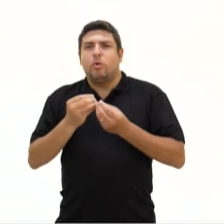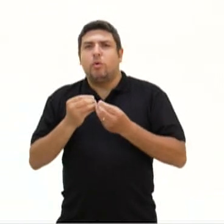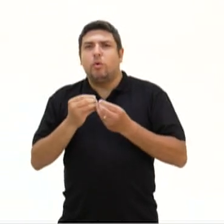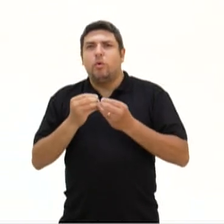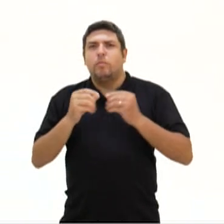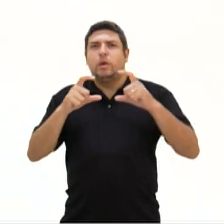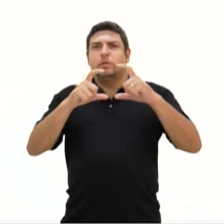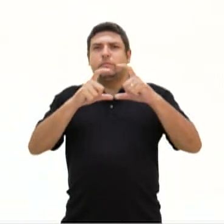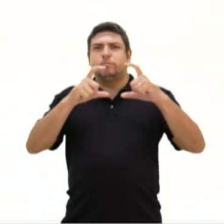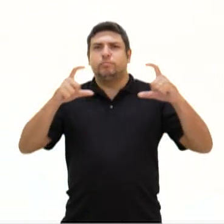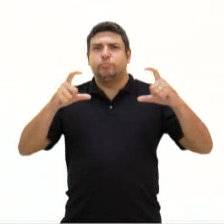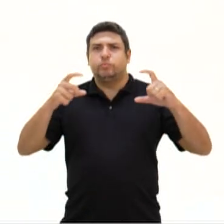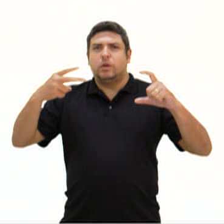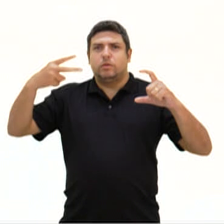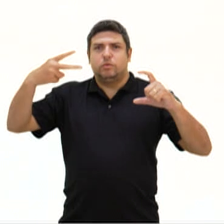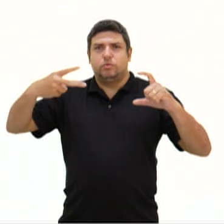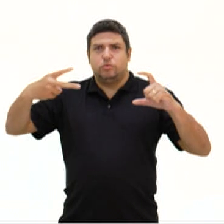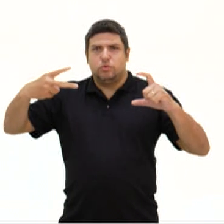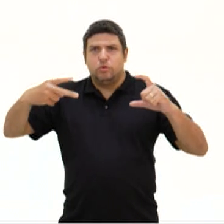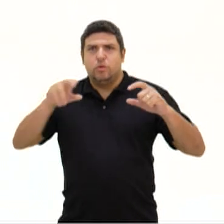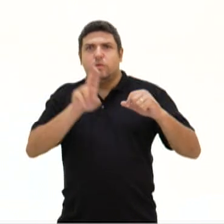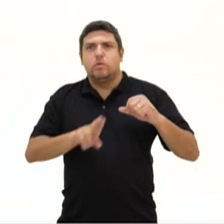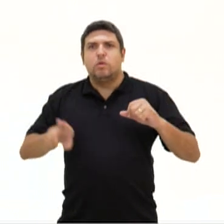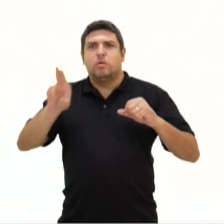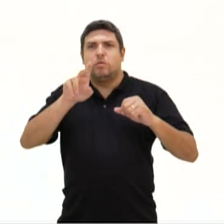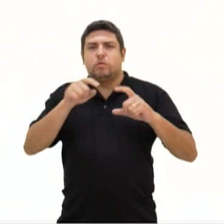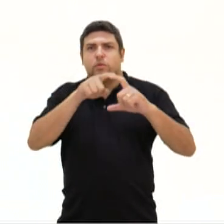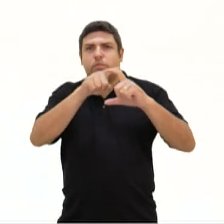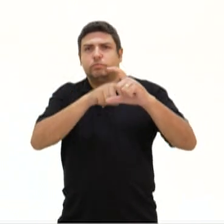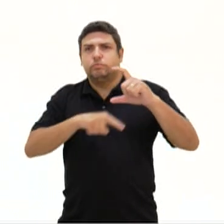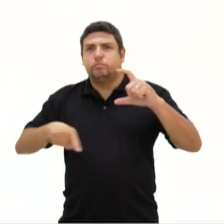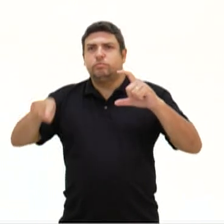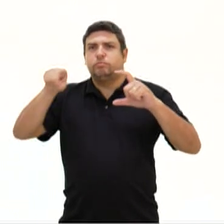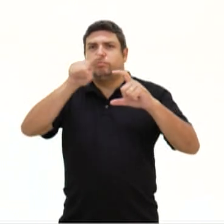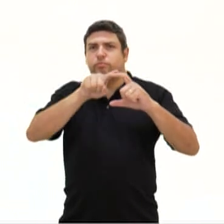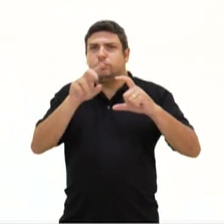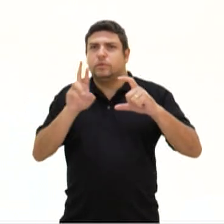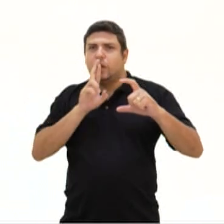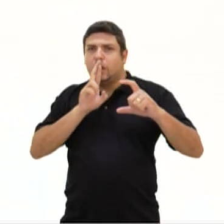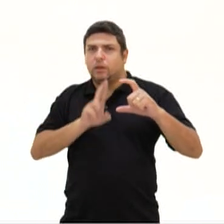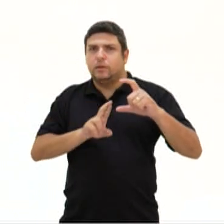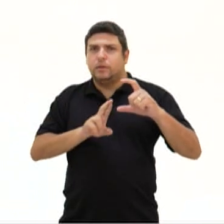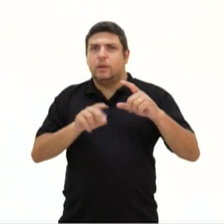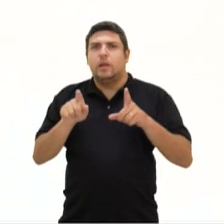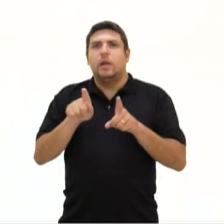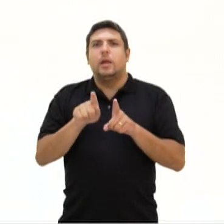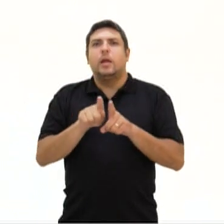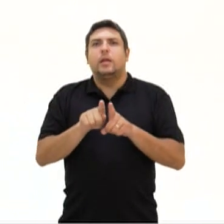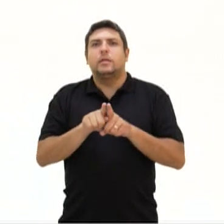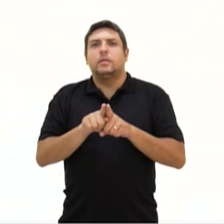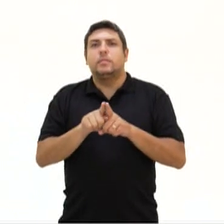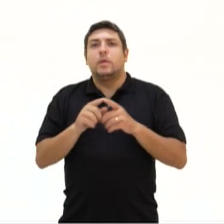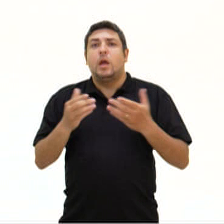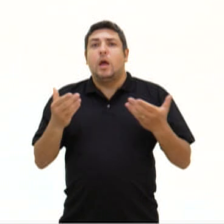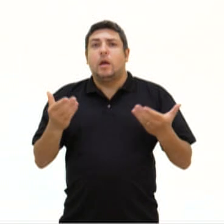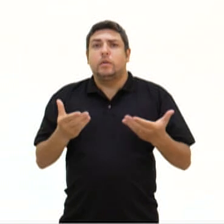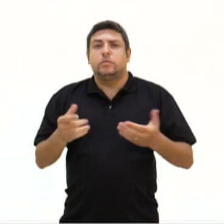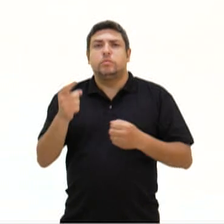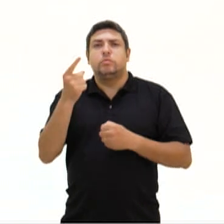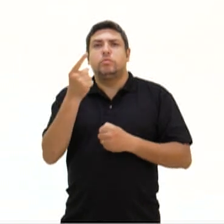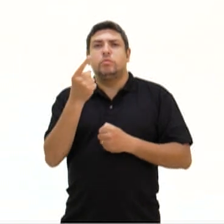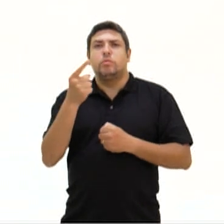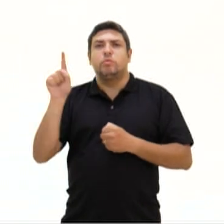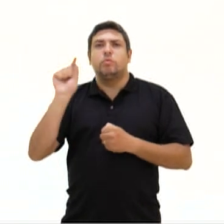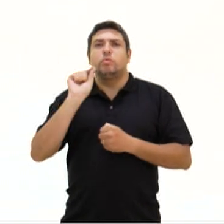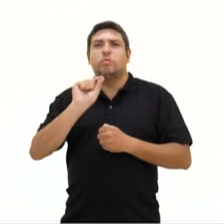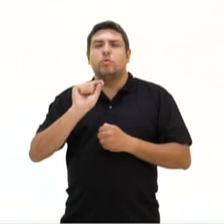usando principalmente a forma geométrica de resolução, e vamos dar o nosso passo final do trimestre, que é